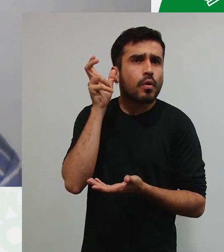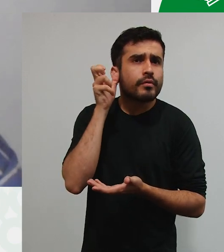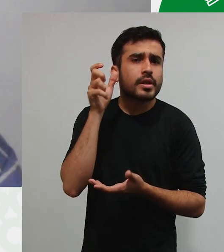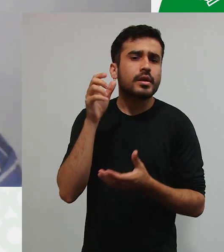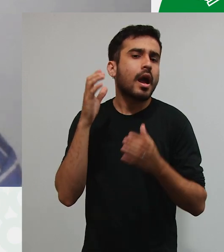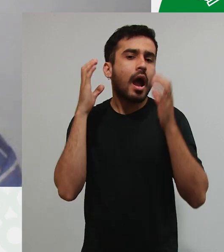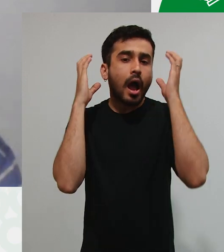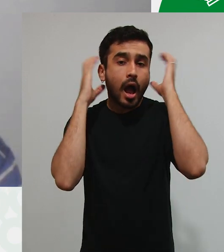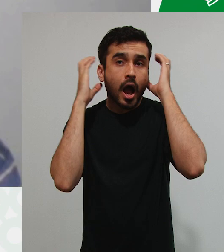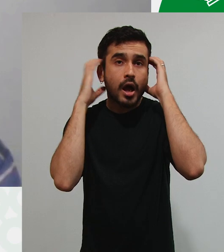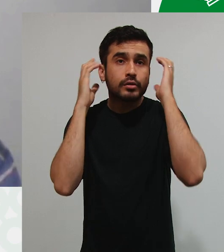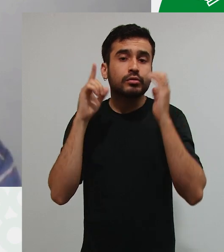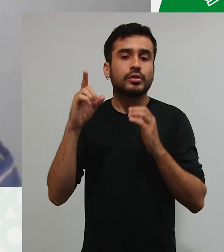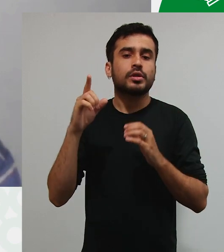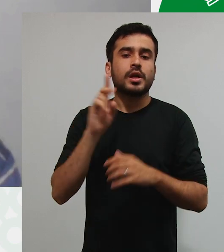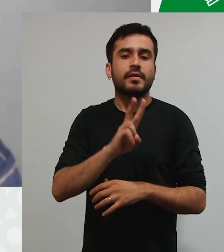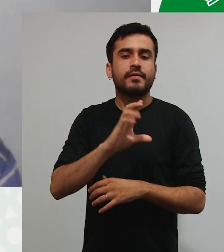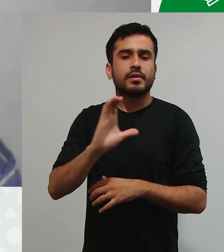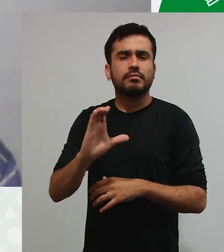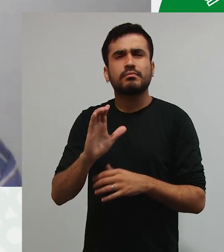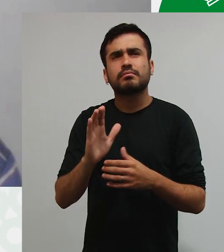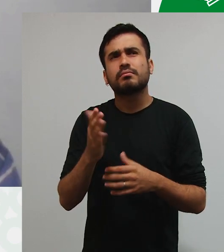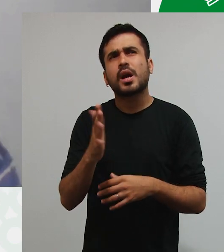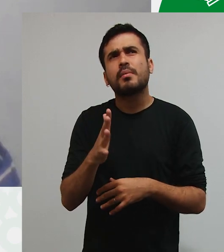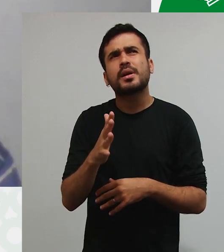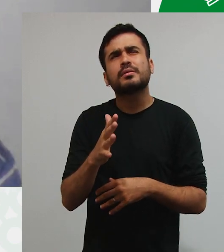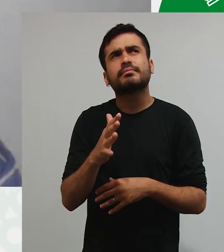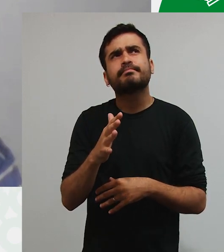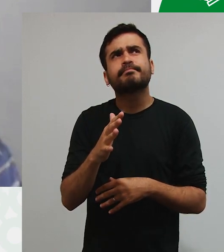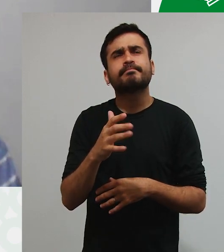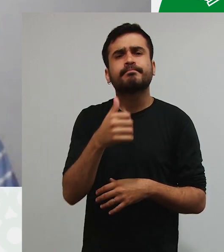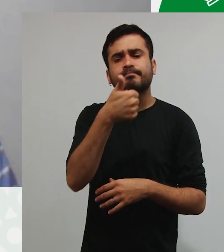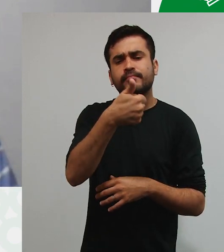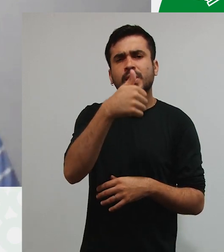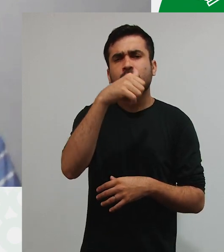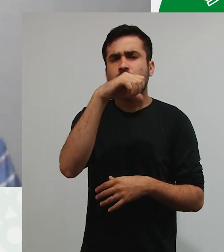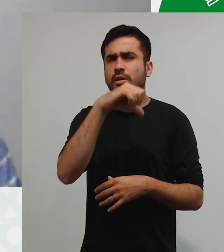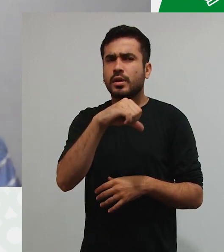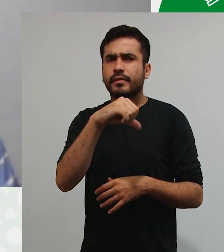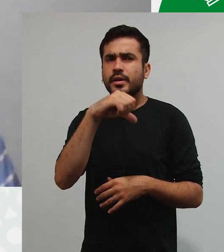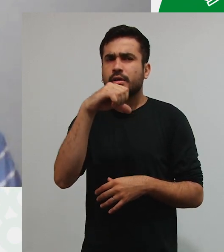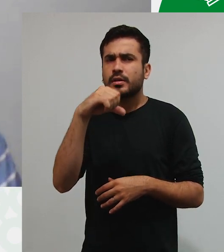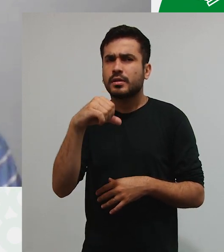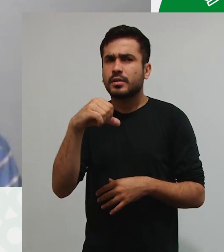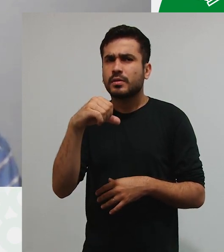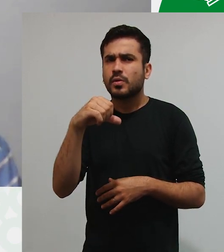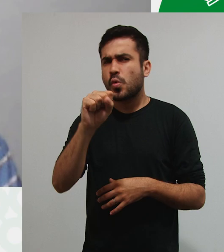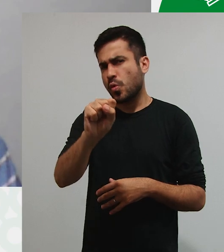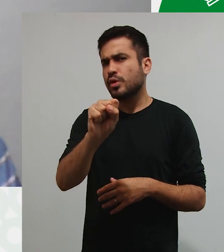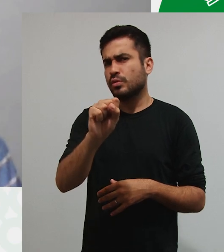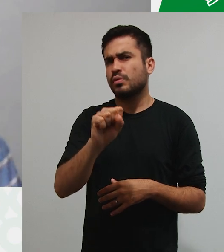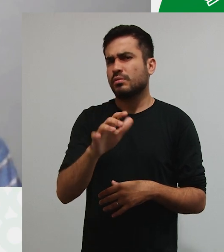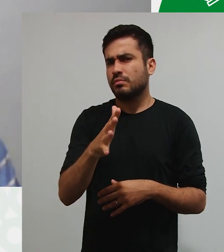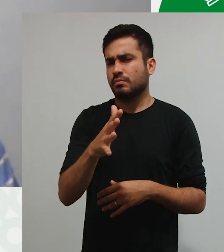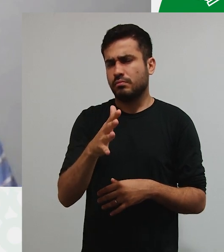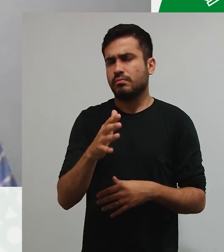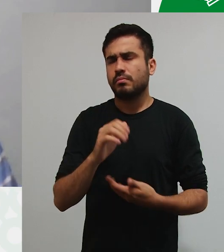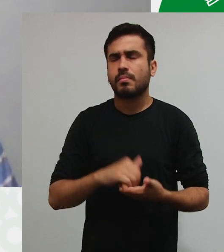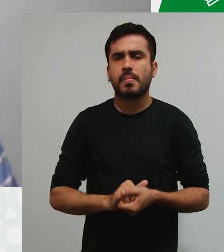estava ouvindo a rádio de Vitória da Conquista. Na verdade, isso aí foi no final de